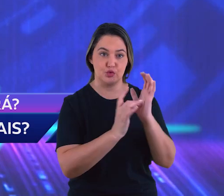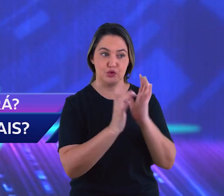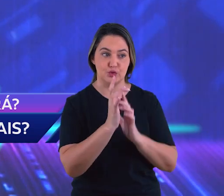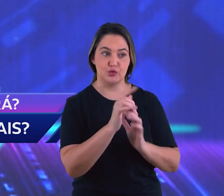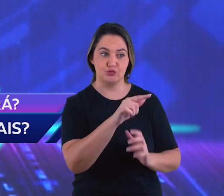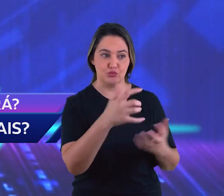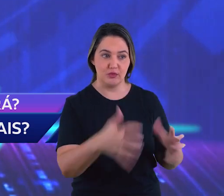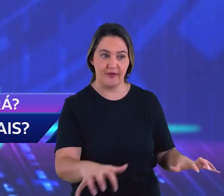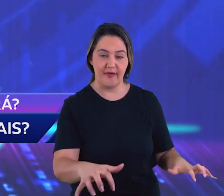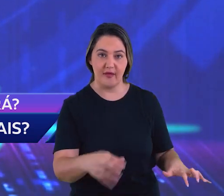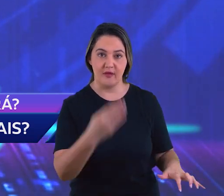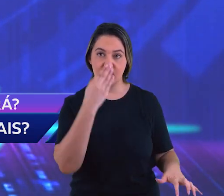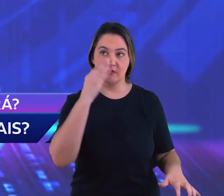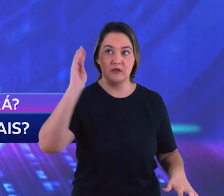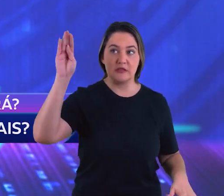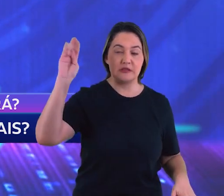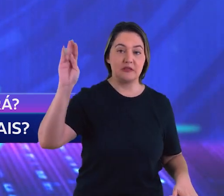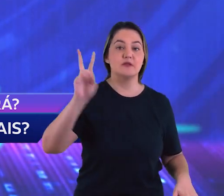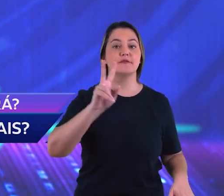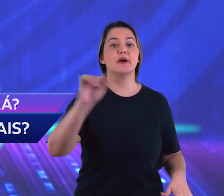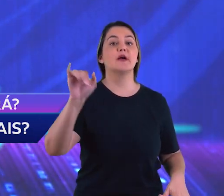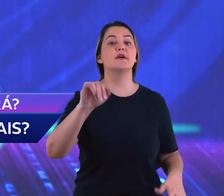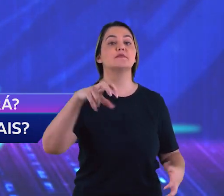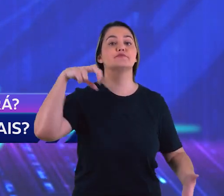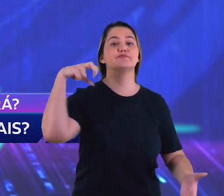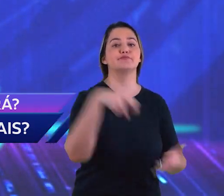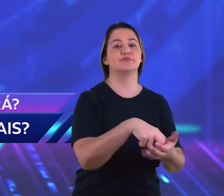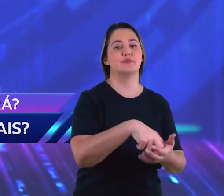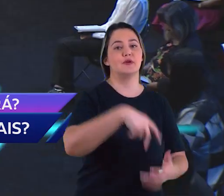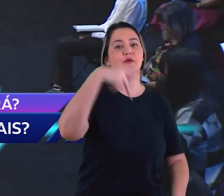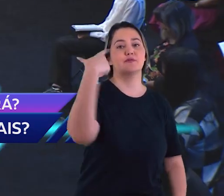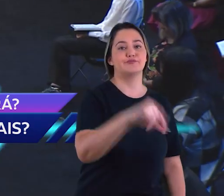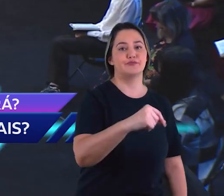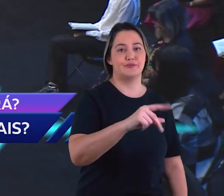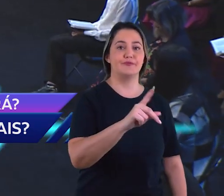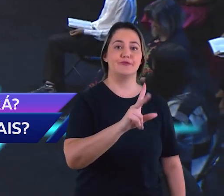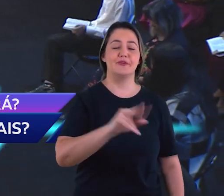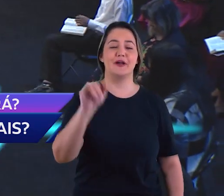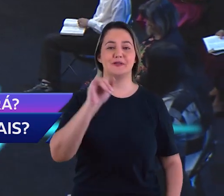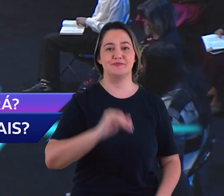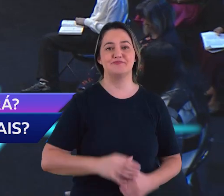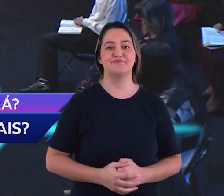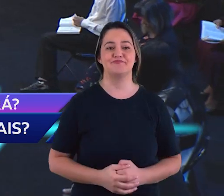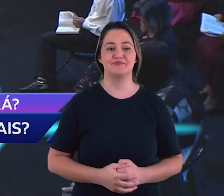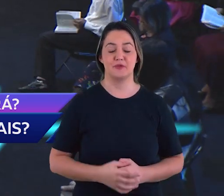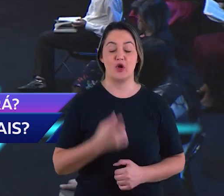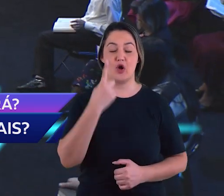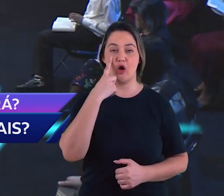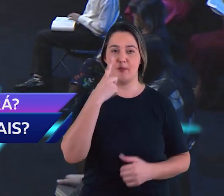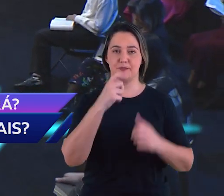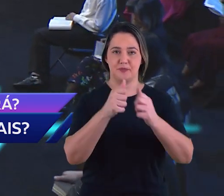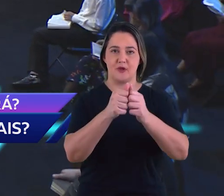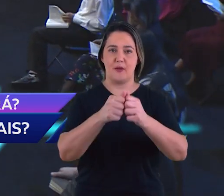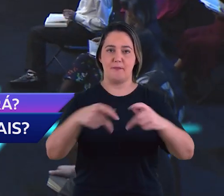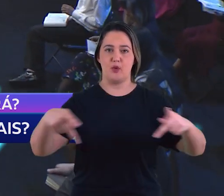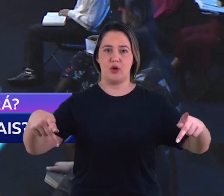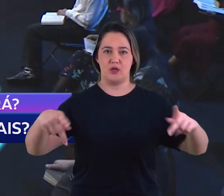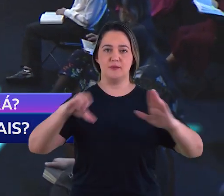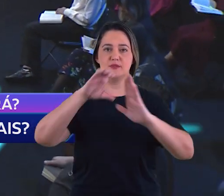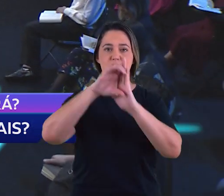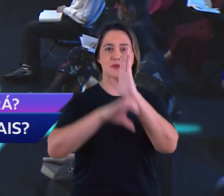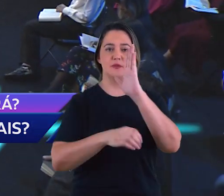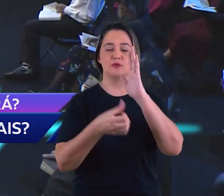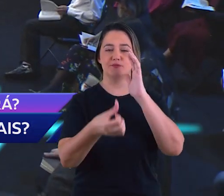uma condenação te aguardando. E essa condenação é terrível. Veja só, Apocalipse capítulo 6. Olha que assustadora é essa